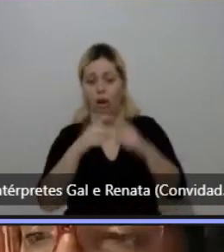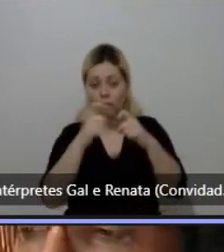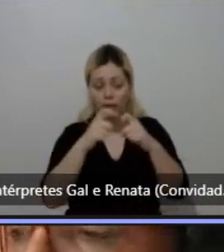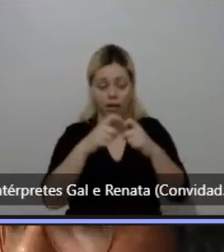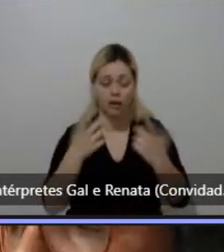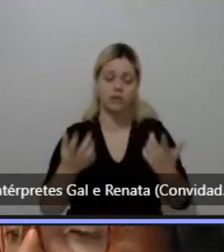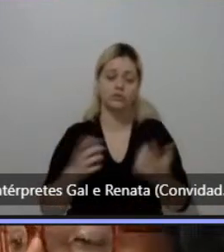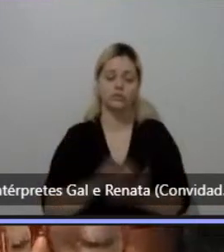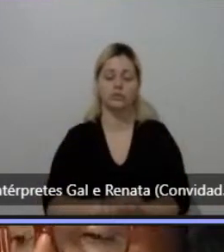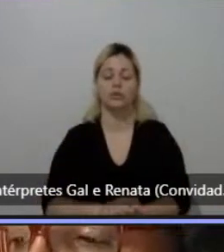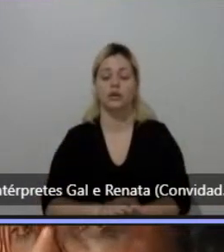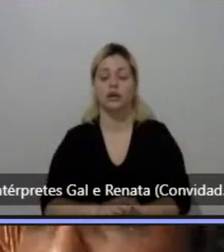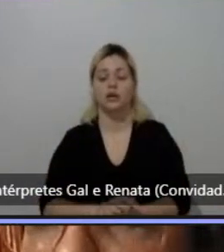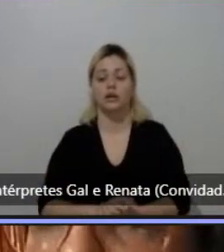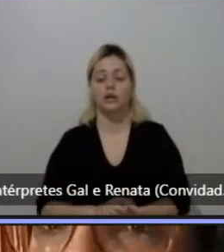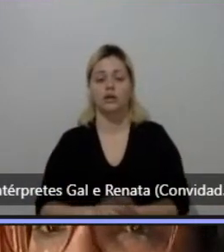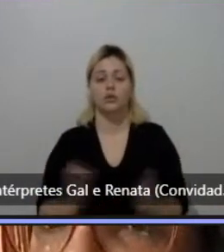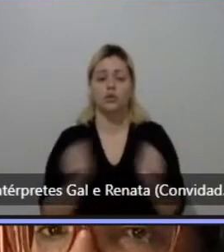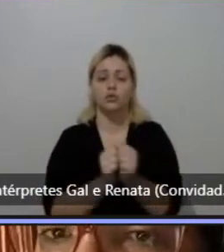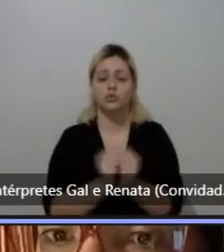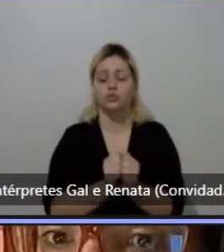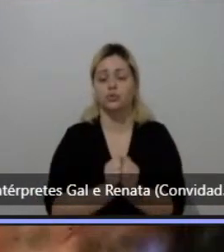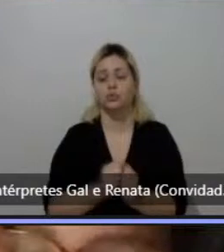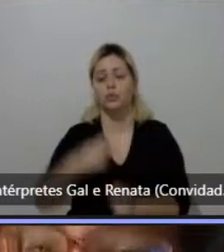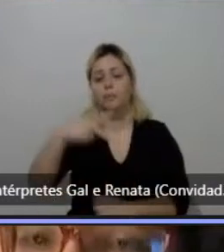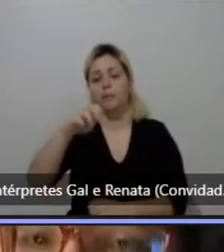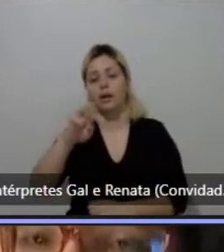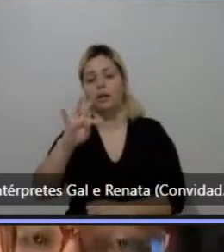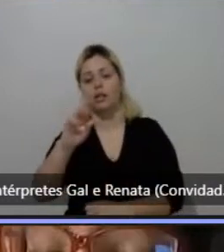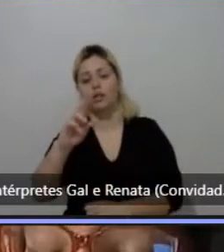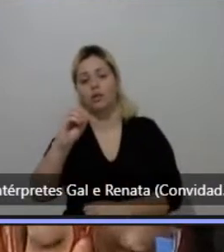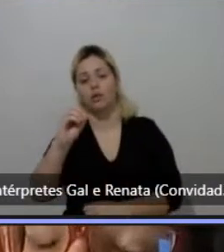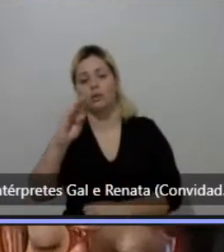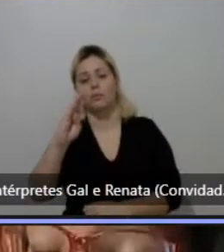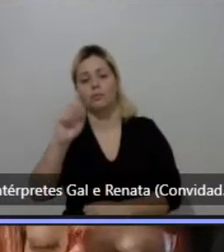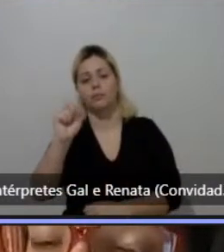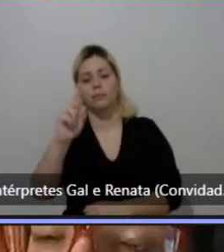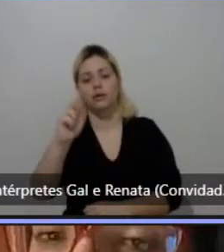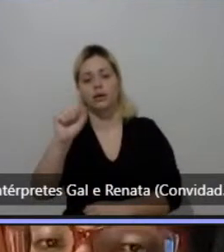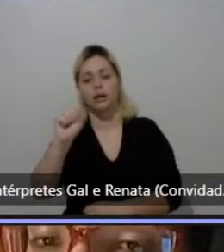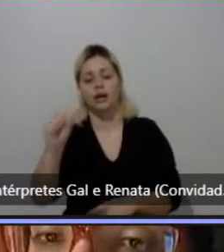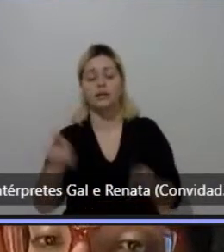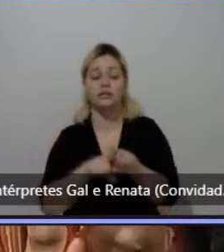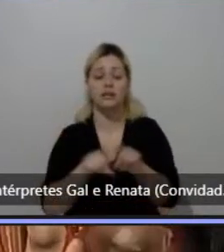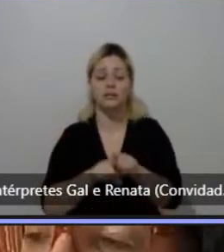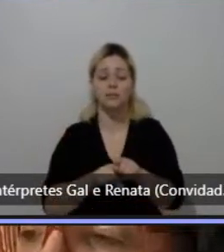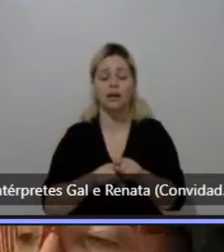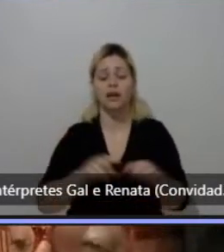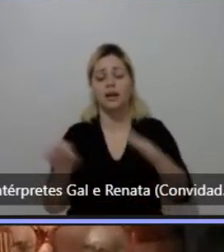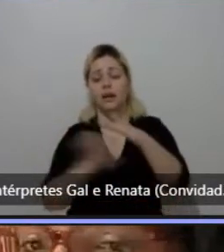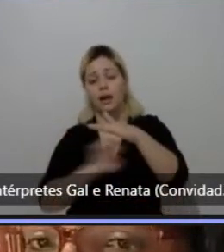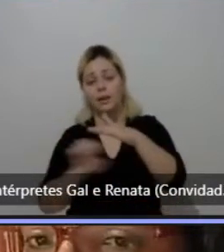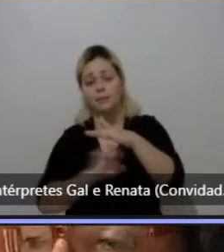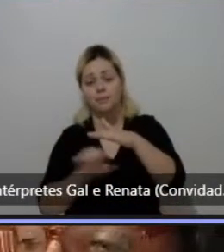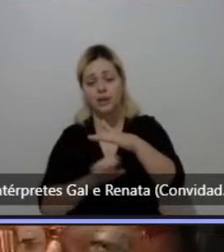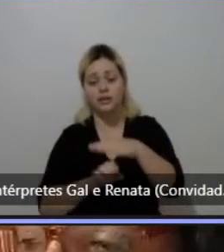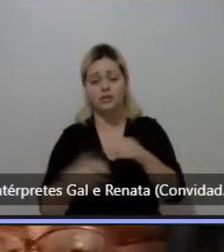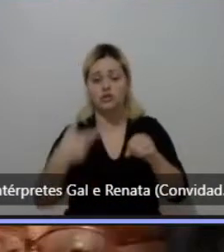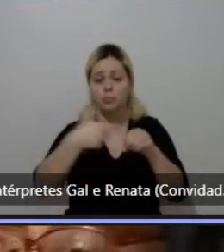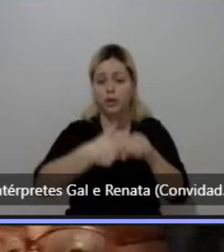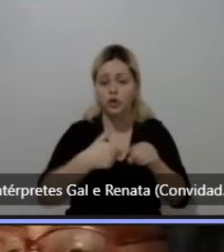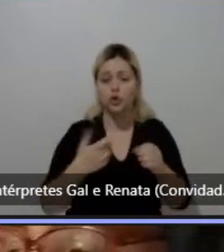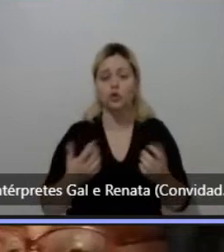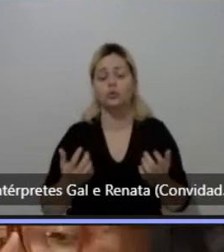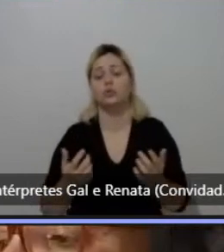ser consultadas pela Petrobras, pelas petrolíferas, né, pelas mais de 13 petrolíferas internacionais que já atuam na